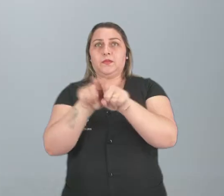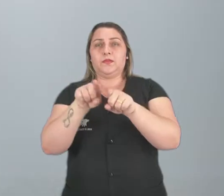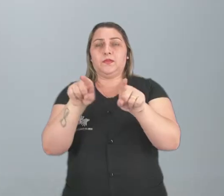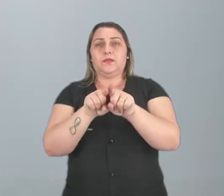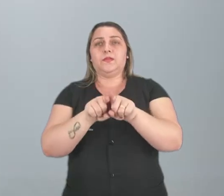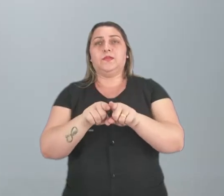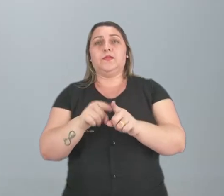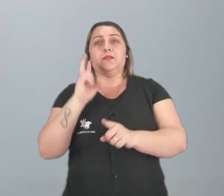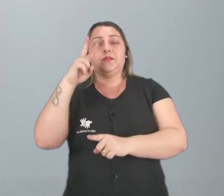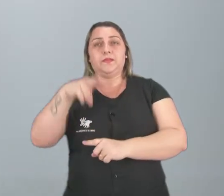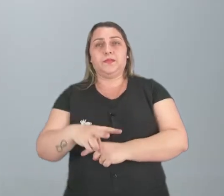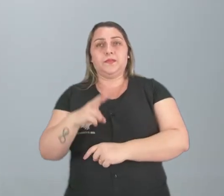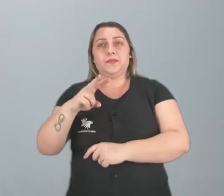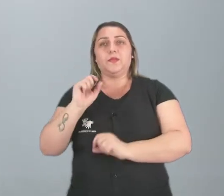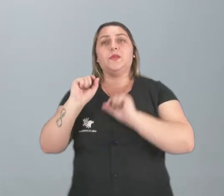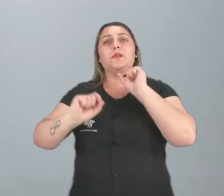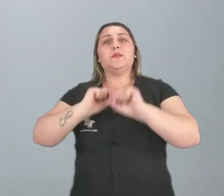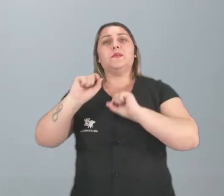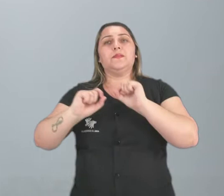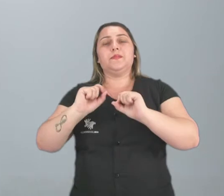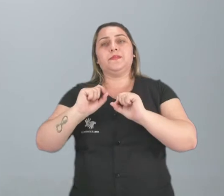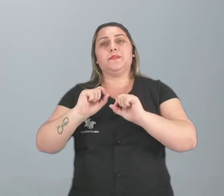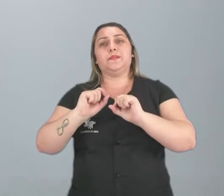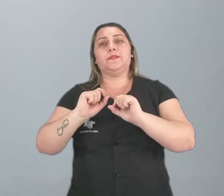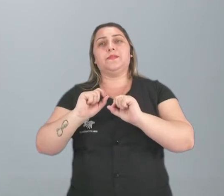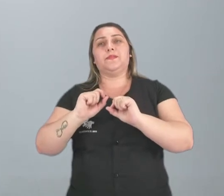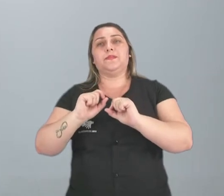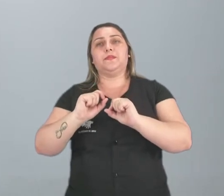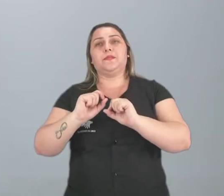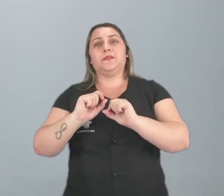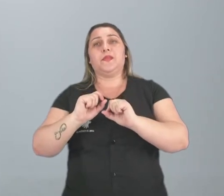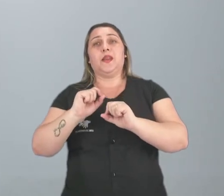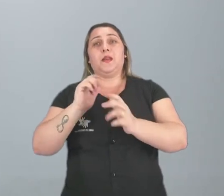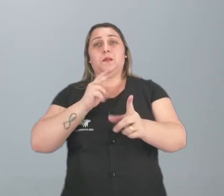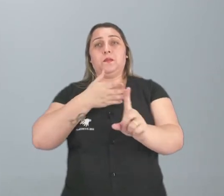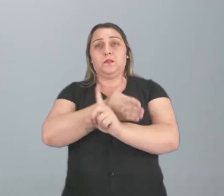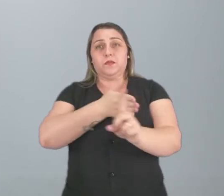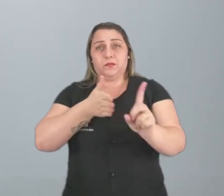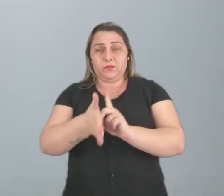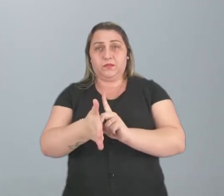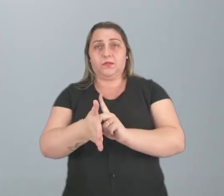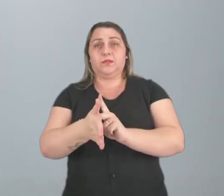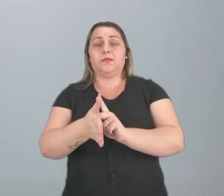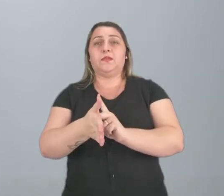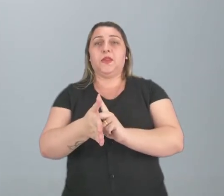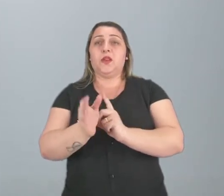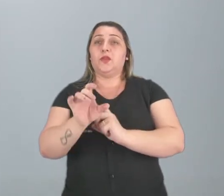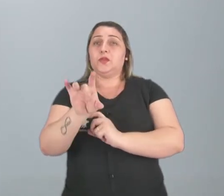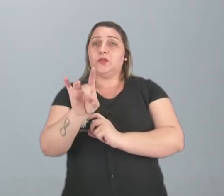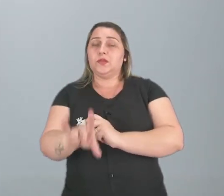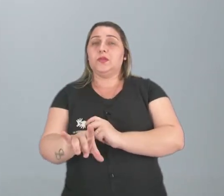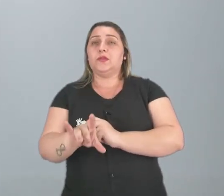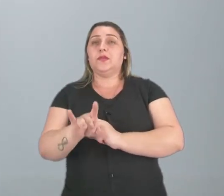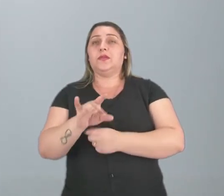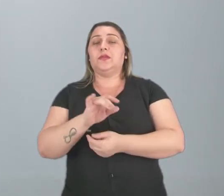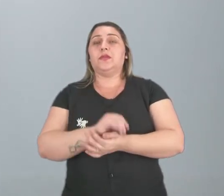Então, a gente pode ver que é bem interessante essa modalidade e tudo mais, só